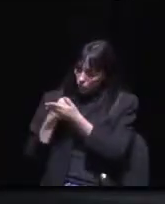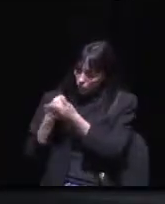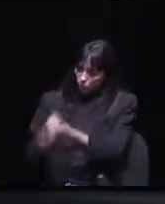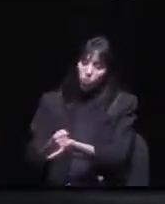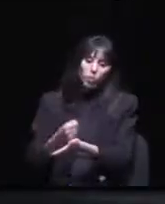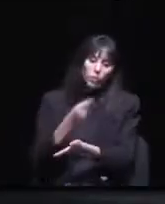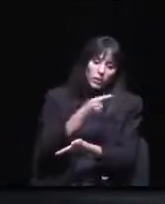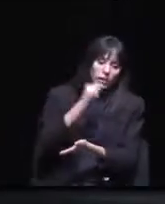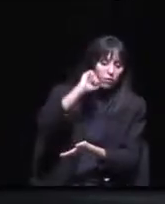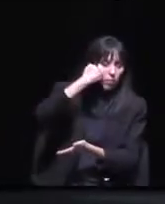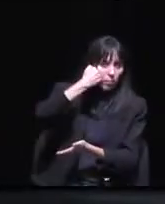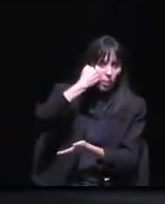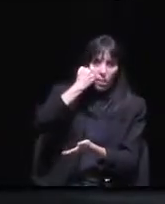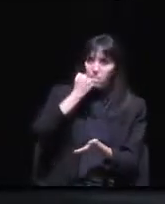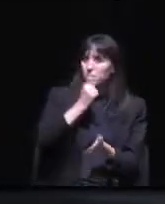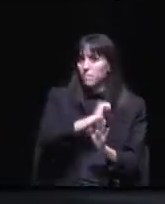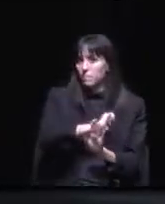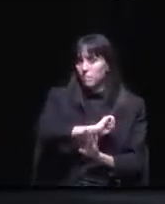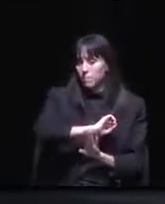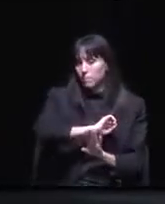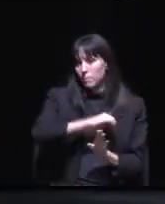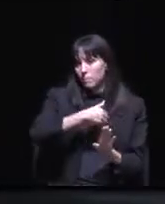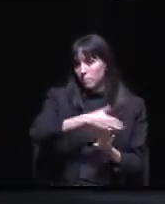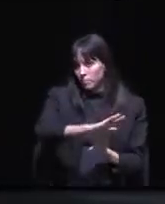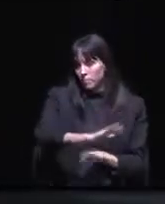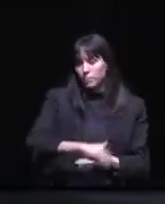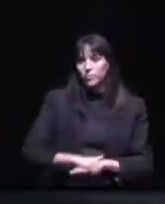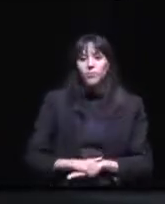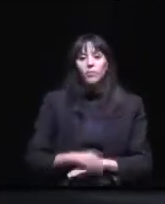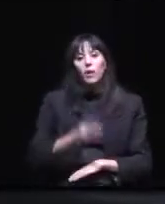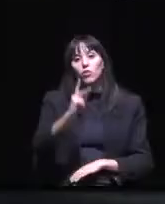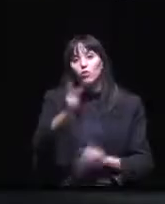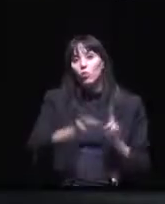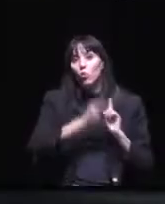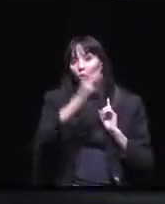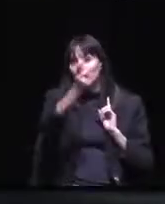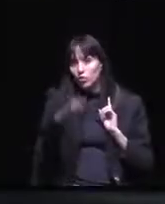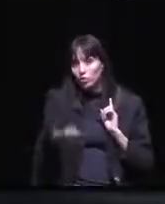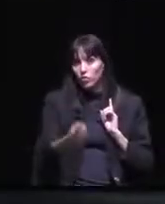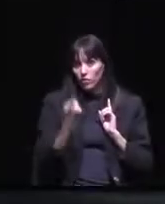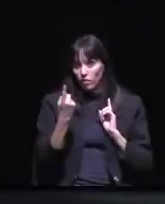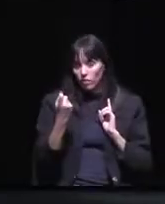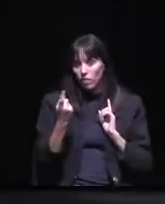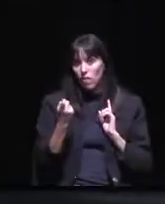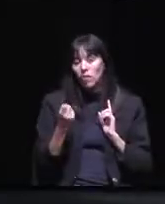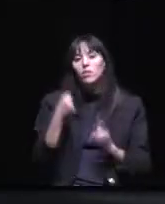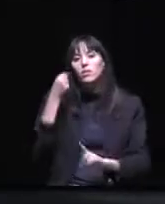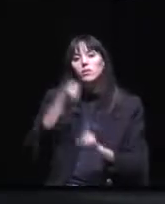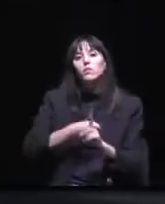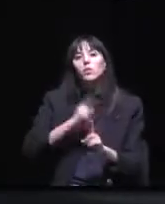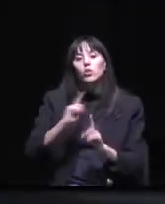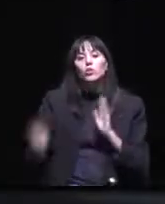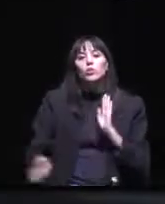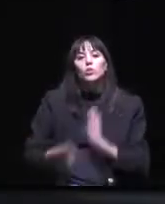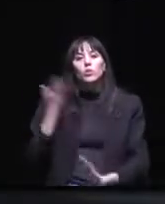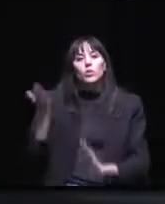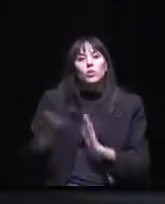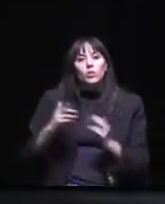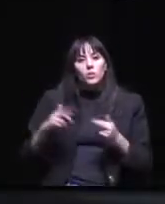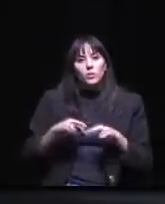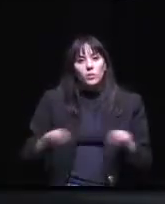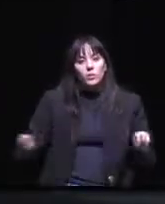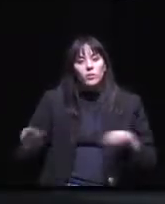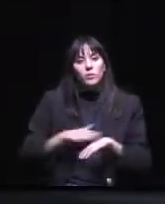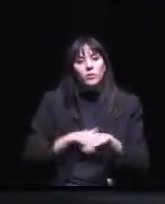o que venha prejudicar a cidade. Há mais 2 anos pela frente e o desafio que se coloca é que é urgente o Executivo